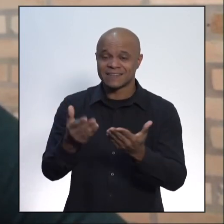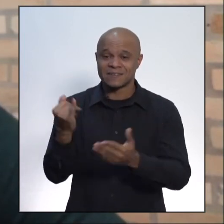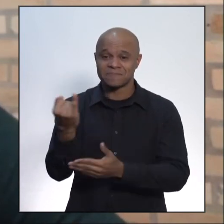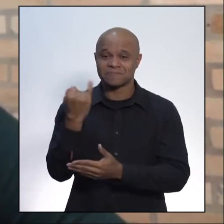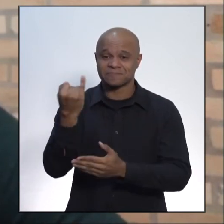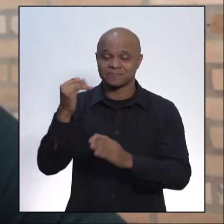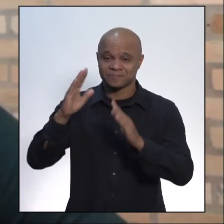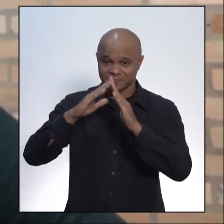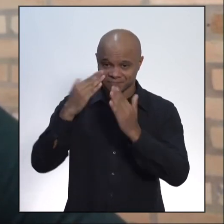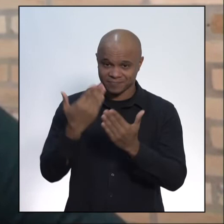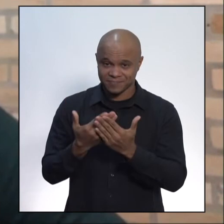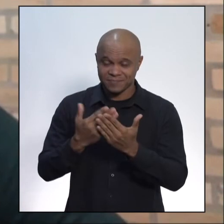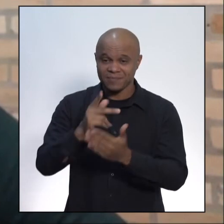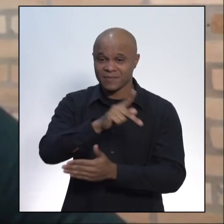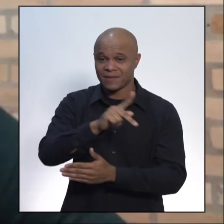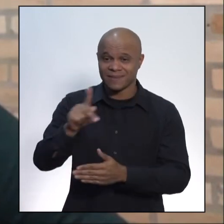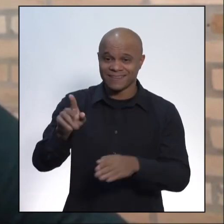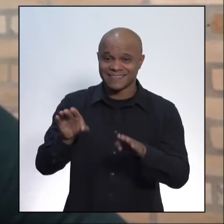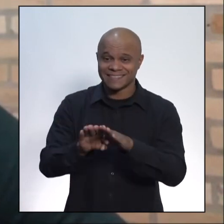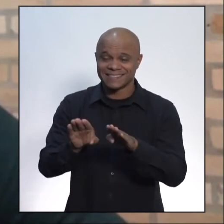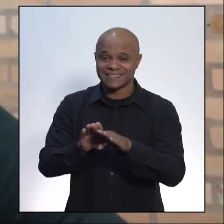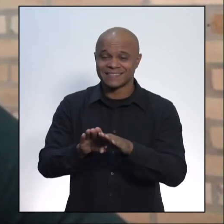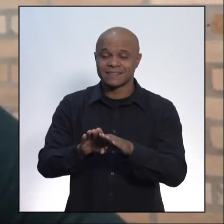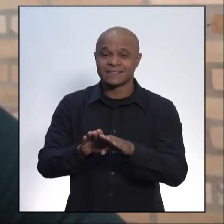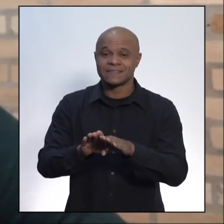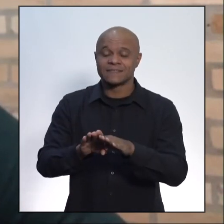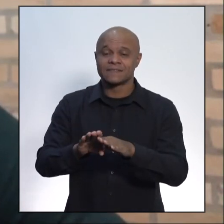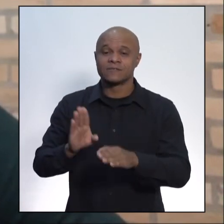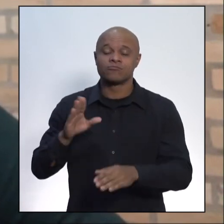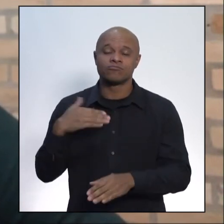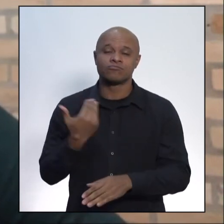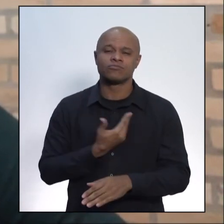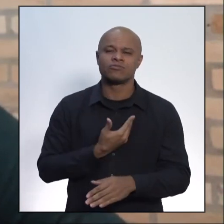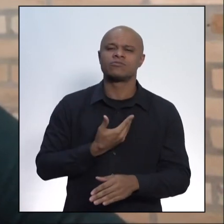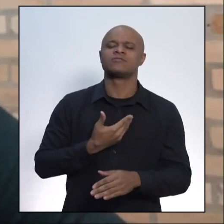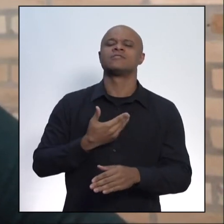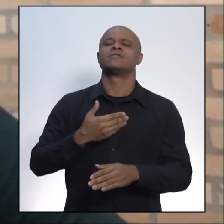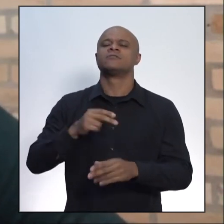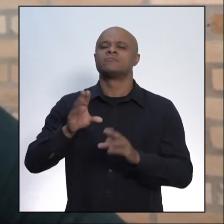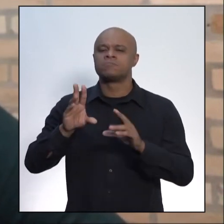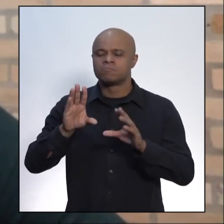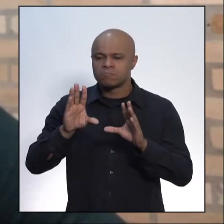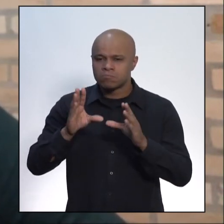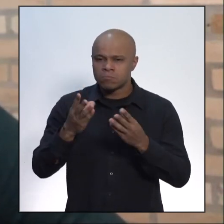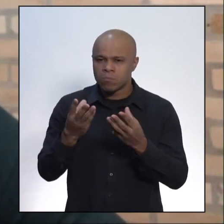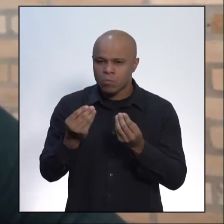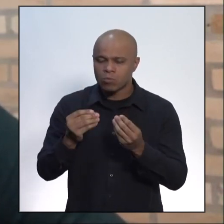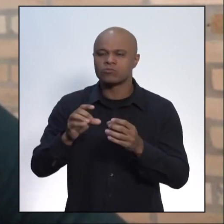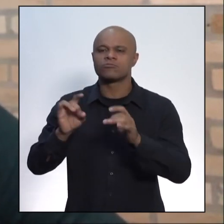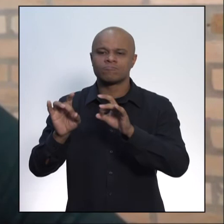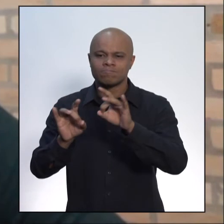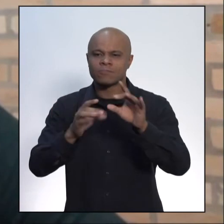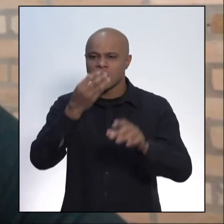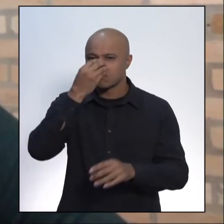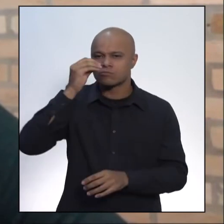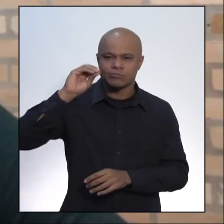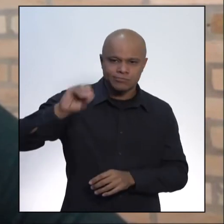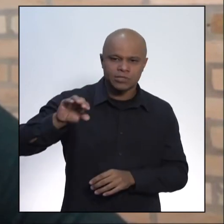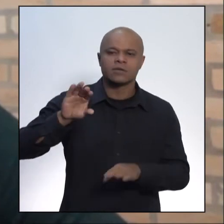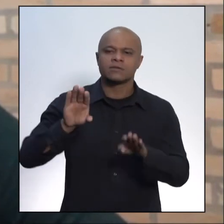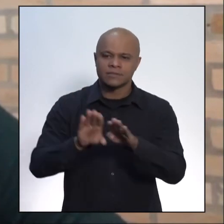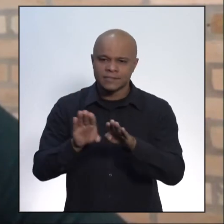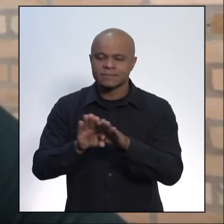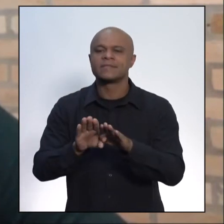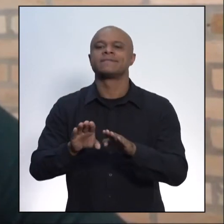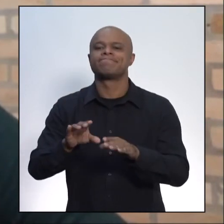a importância do professor. Nós fomos desvalorizados por muitos anos, né? E sofremos muito